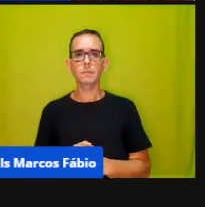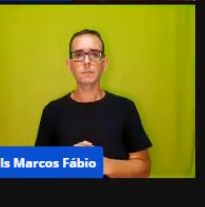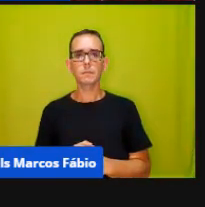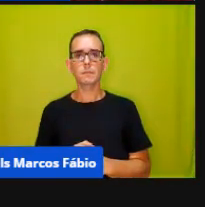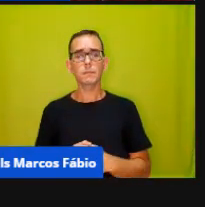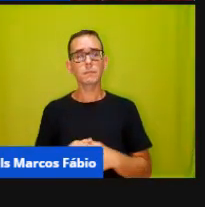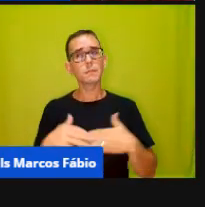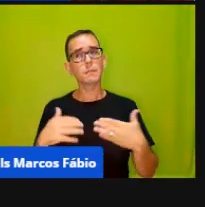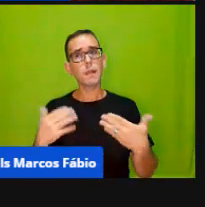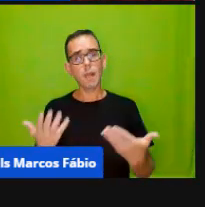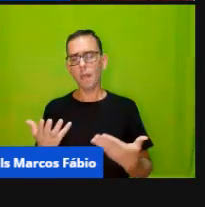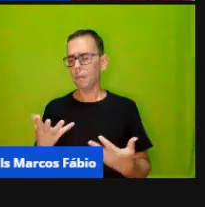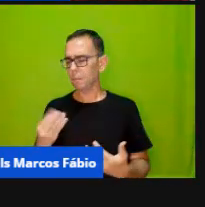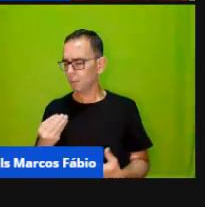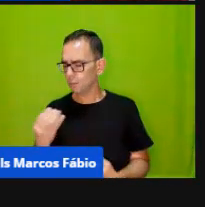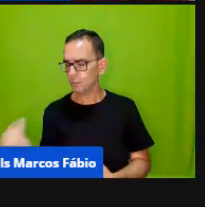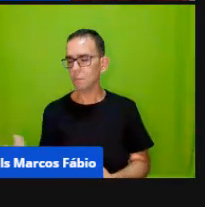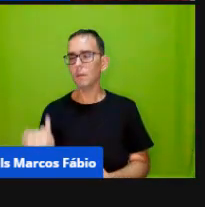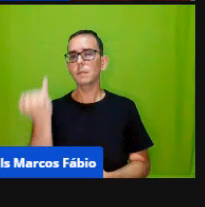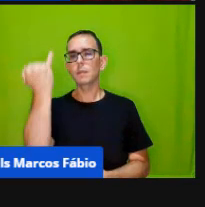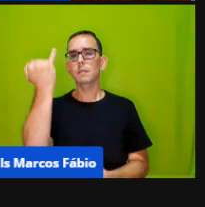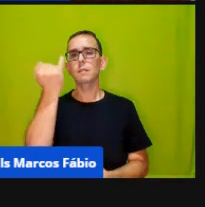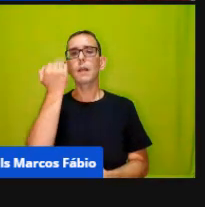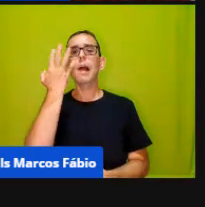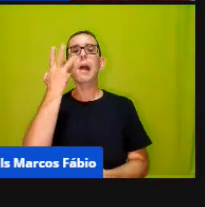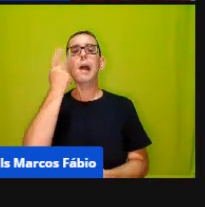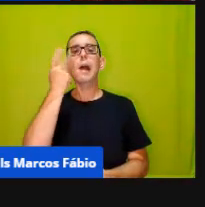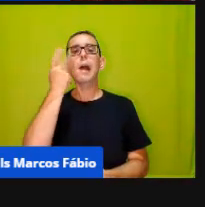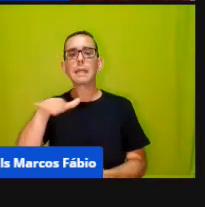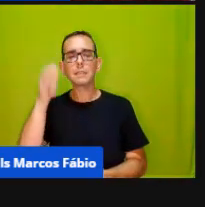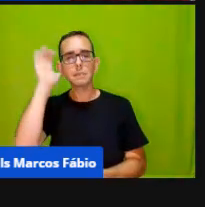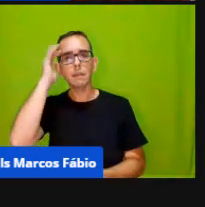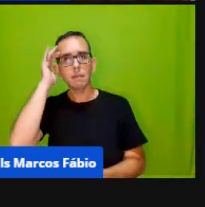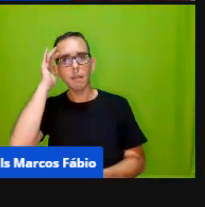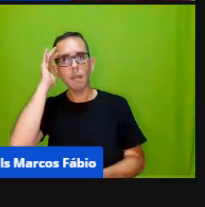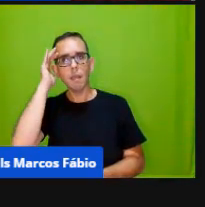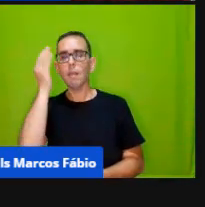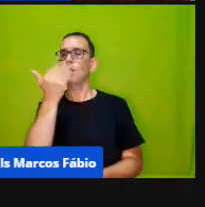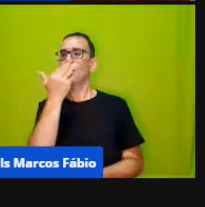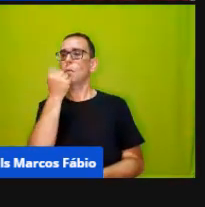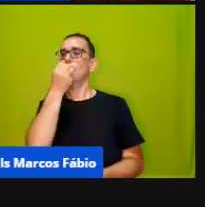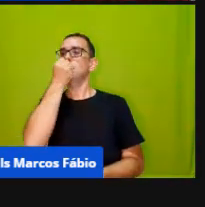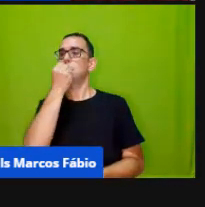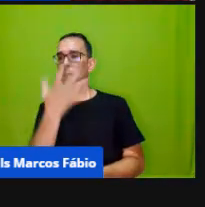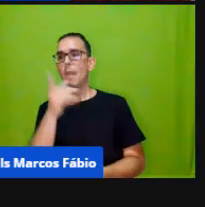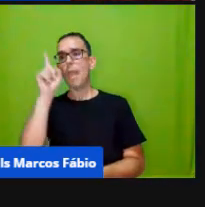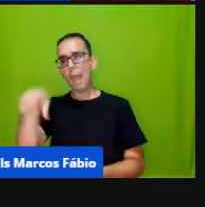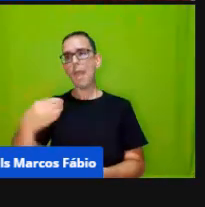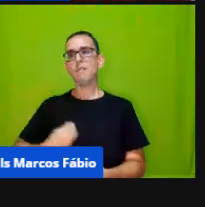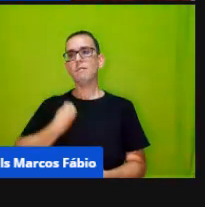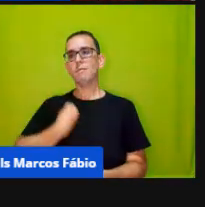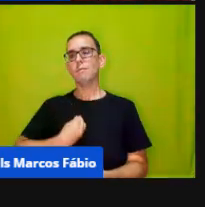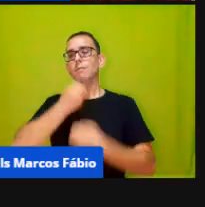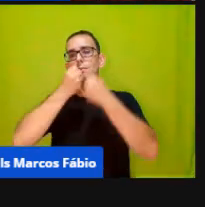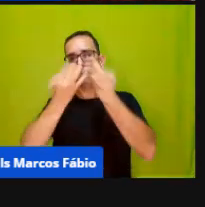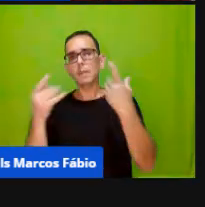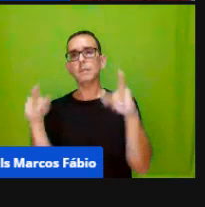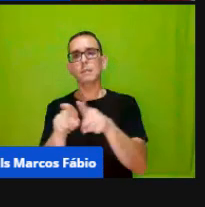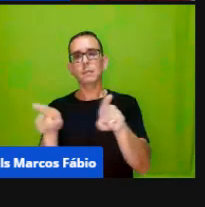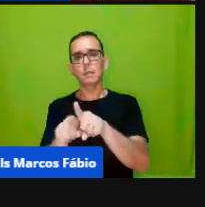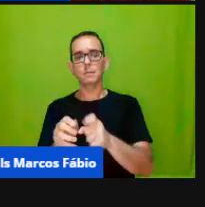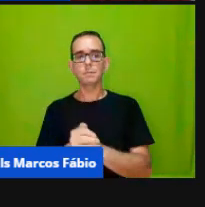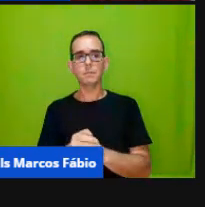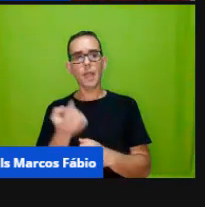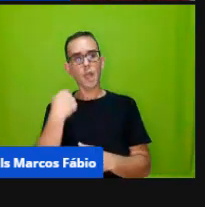Isso é extremamente importante a criança entender que comer bem é viver bem. E isso a gente pode suscitar, sim, nas nossas